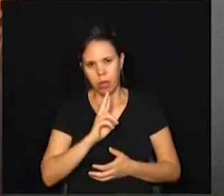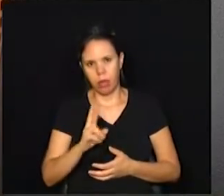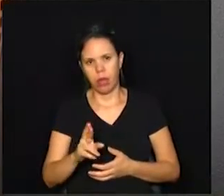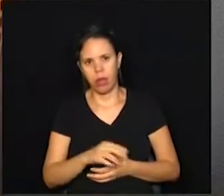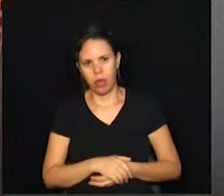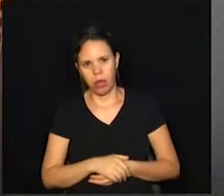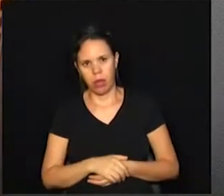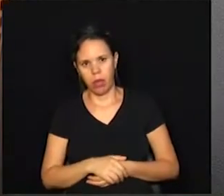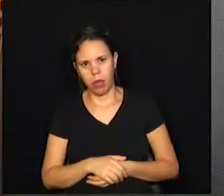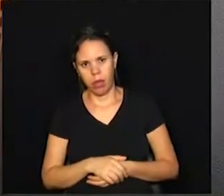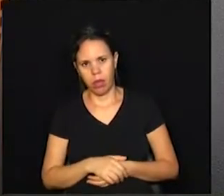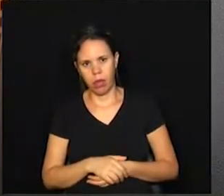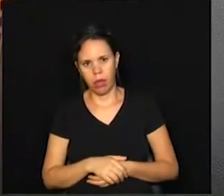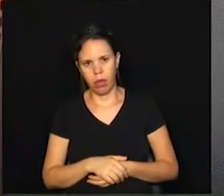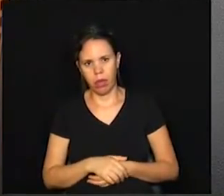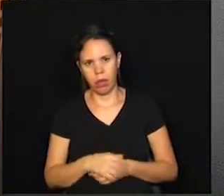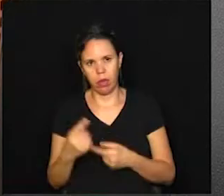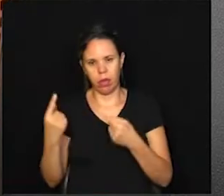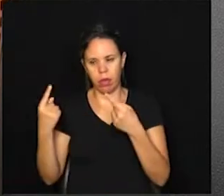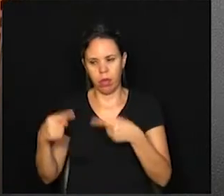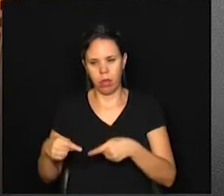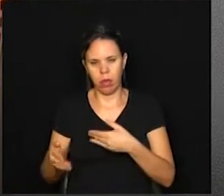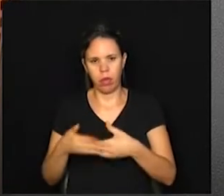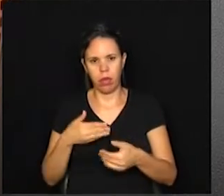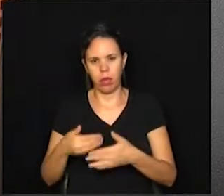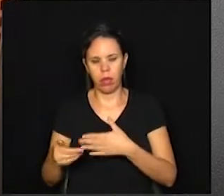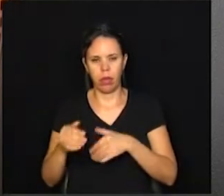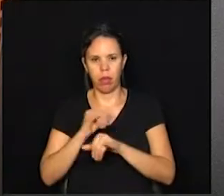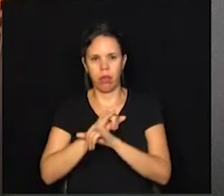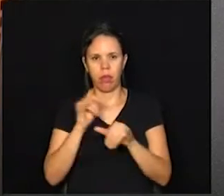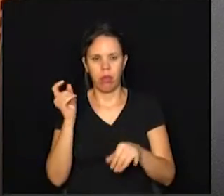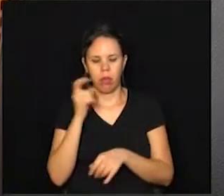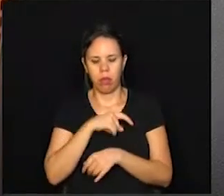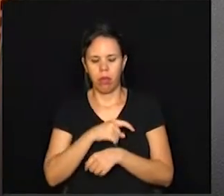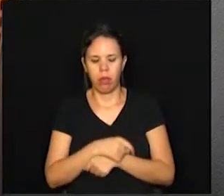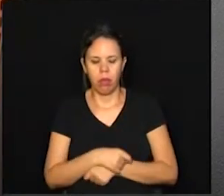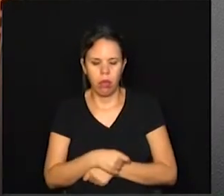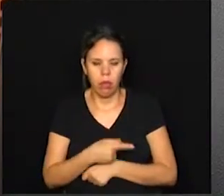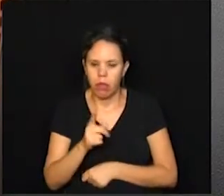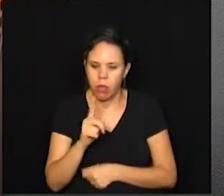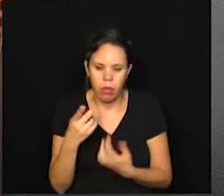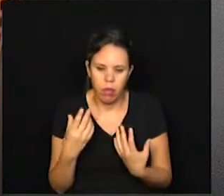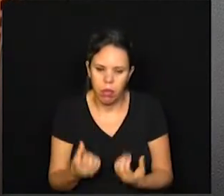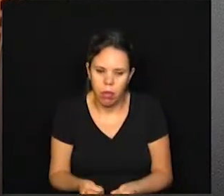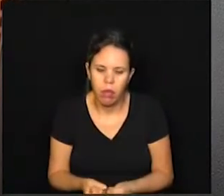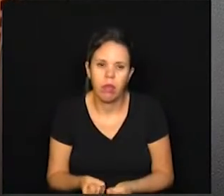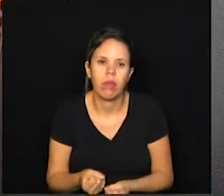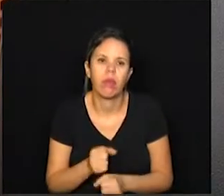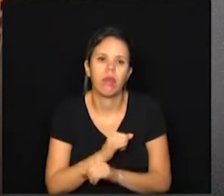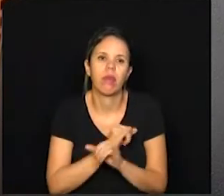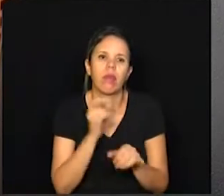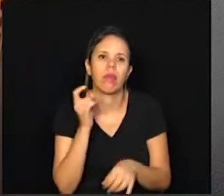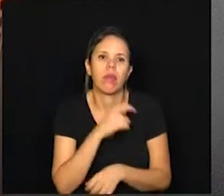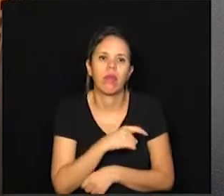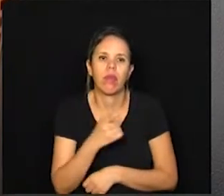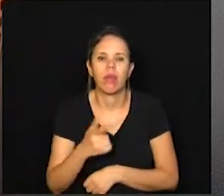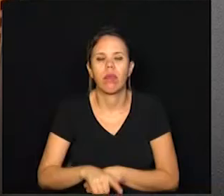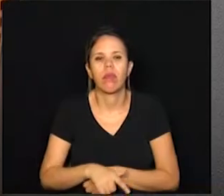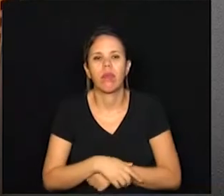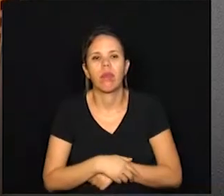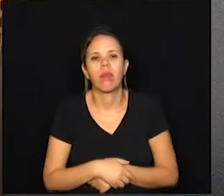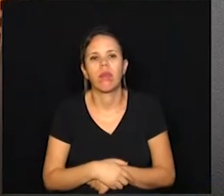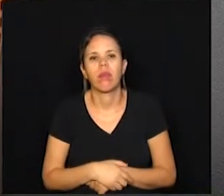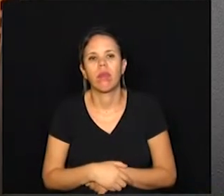resposta contra qualquer fake news. Diga não a fake news. Uma vez mais,